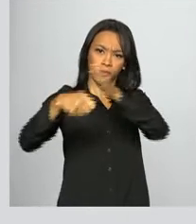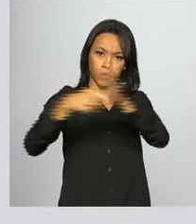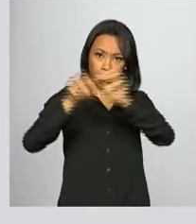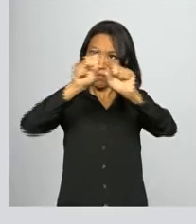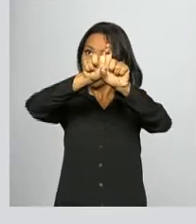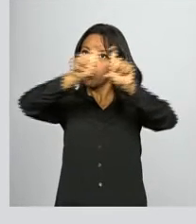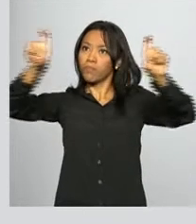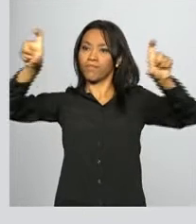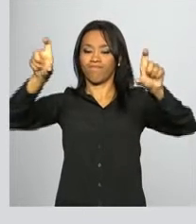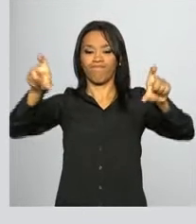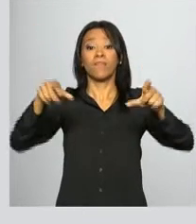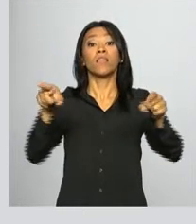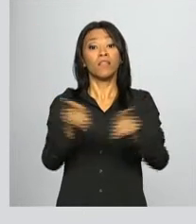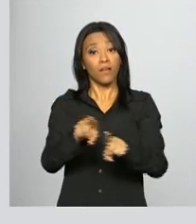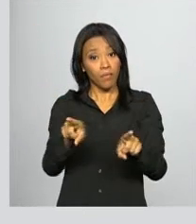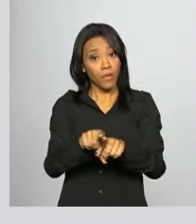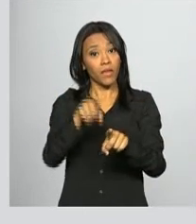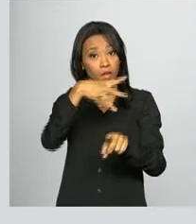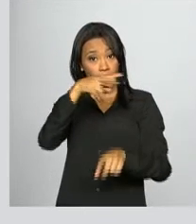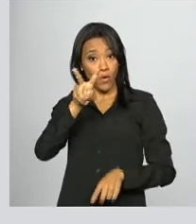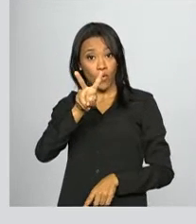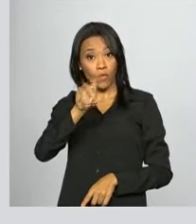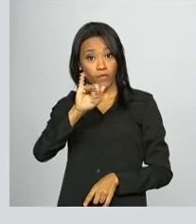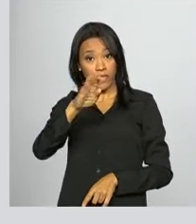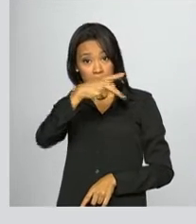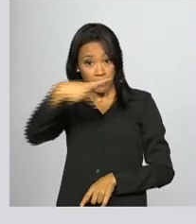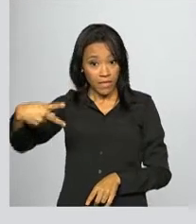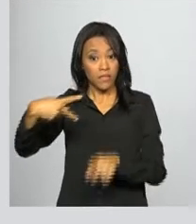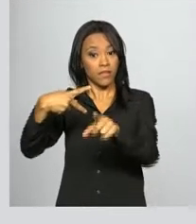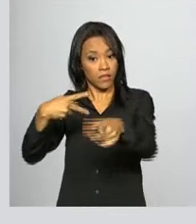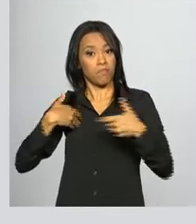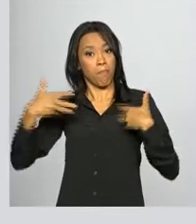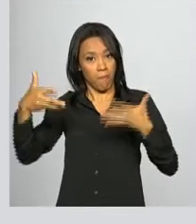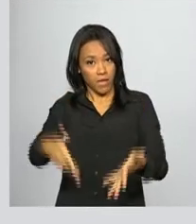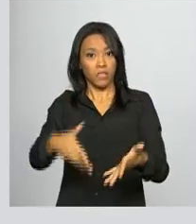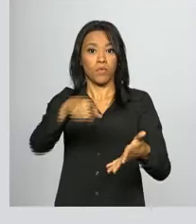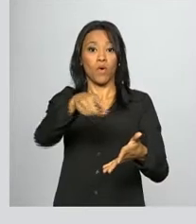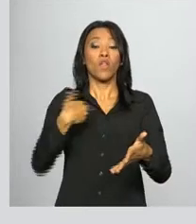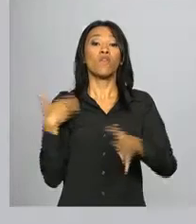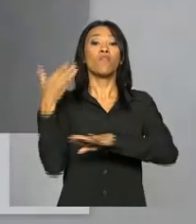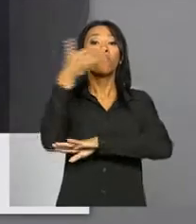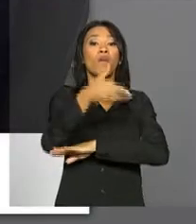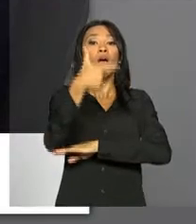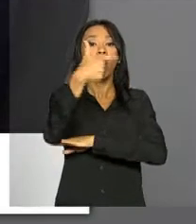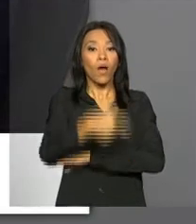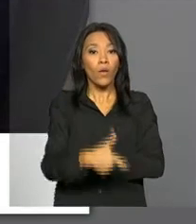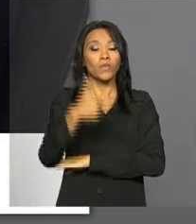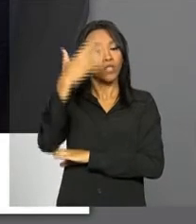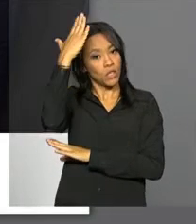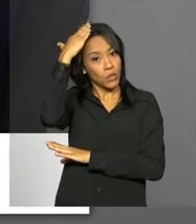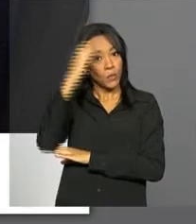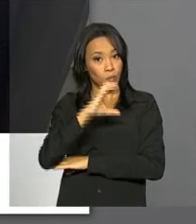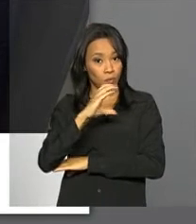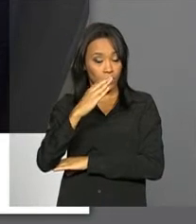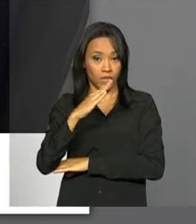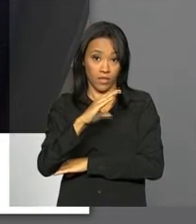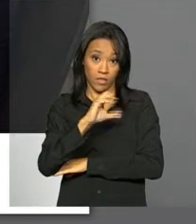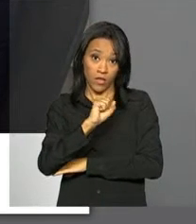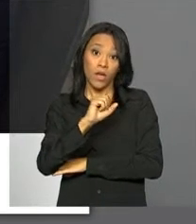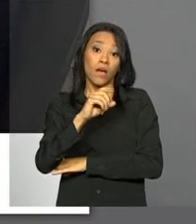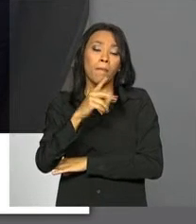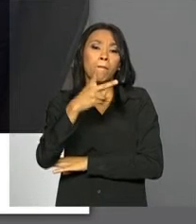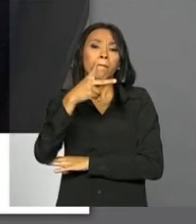michel temer também participou do dia nacional de mobilização música 0 esteve em curitiba no paraná onde participou de uma reunião